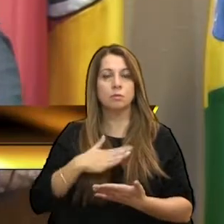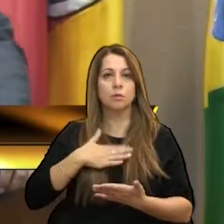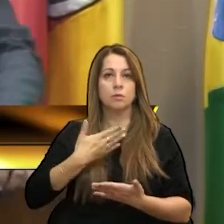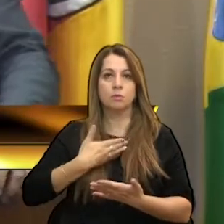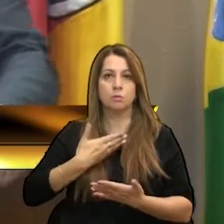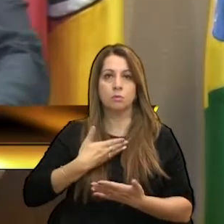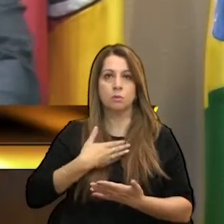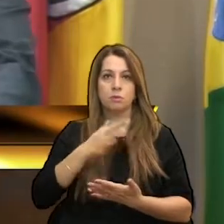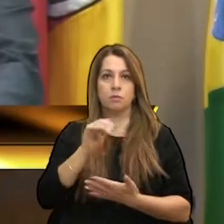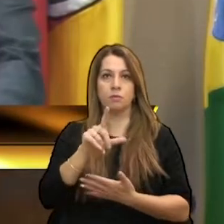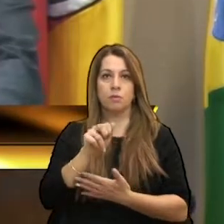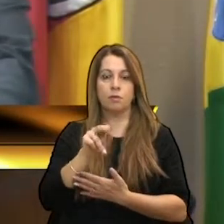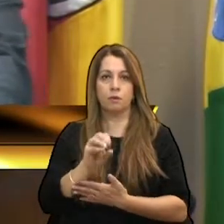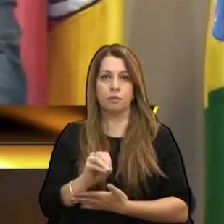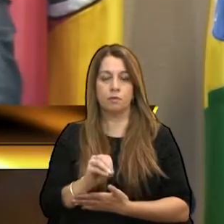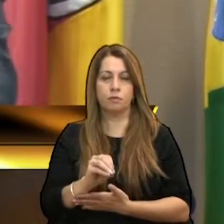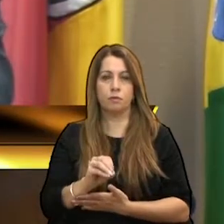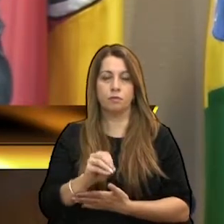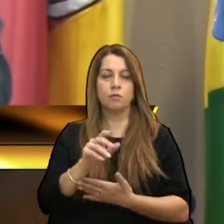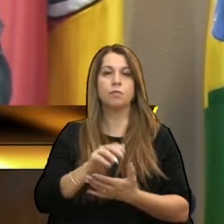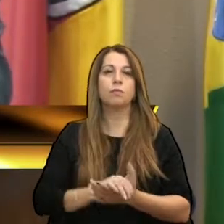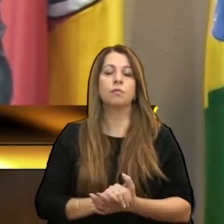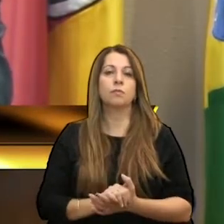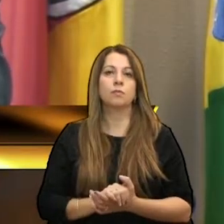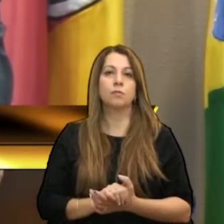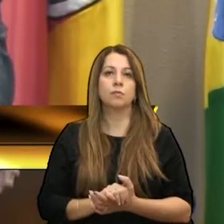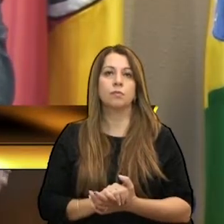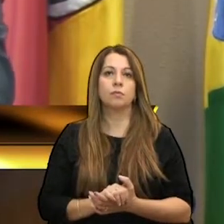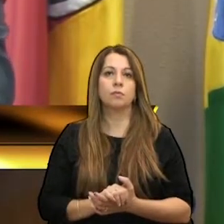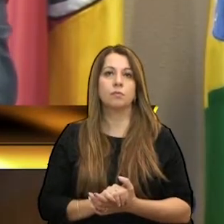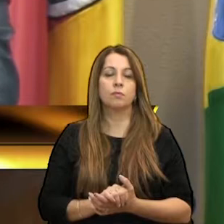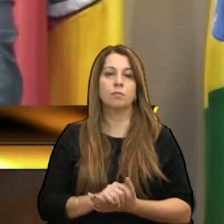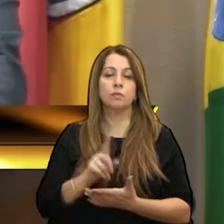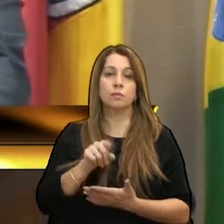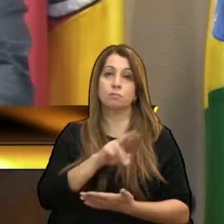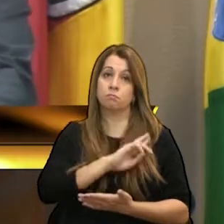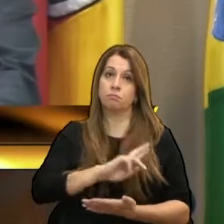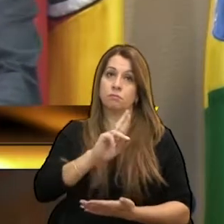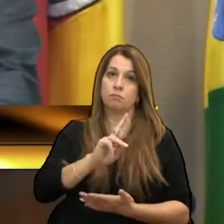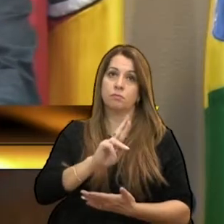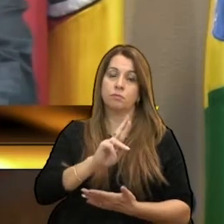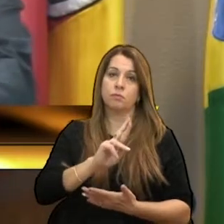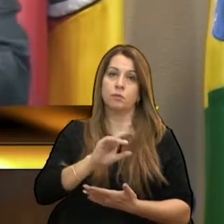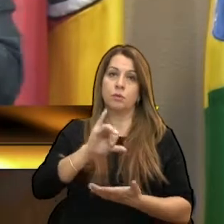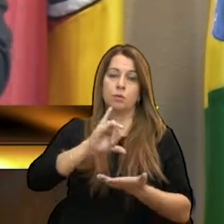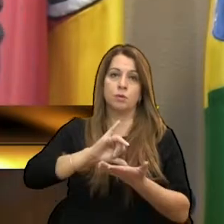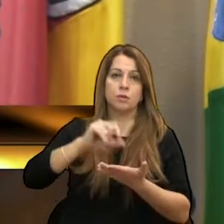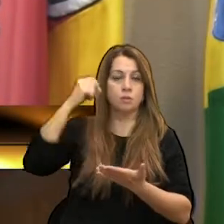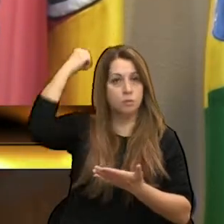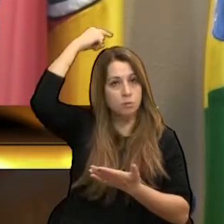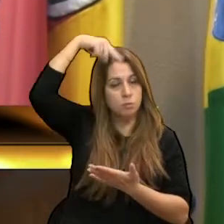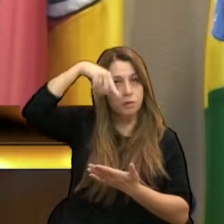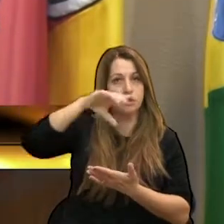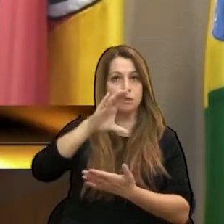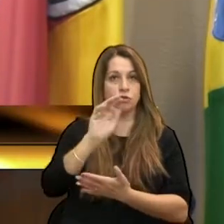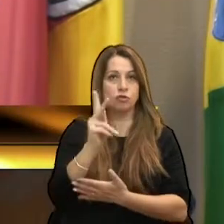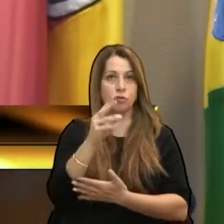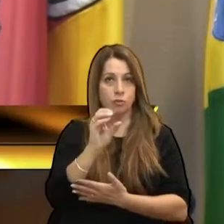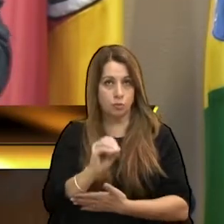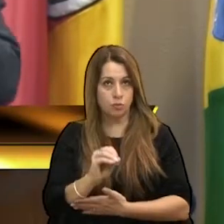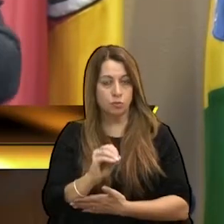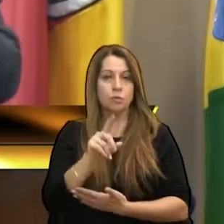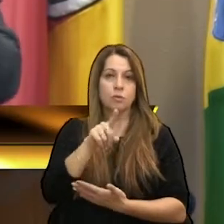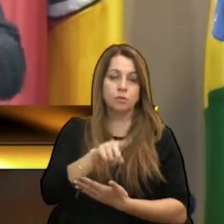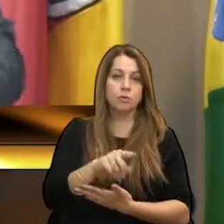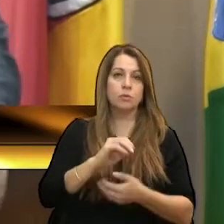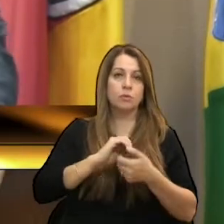amigo Flávio Custódio, que representa o Centro Espírita Francisco Xavier, saudar o meu